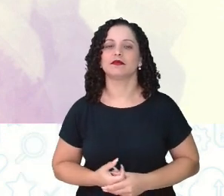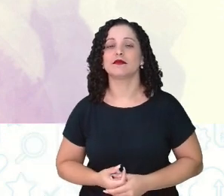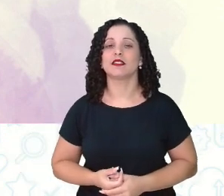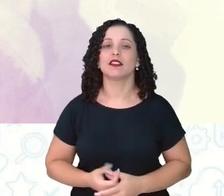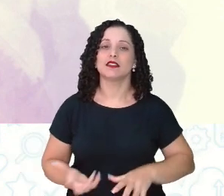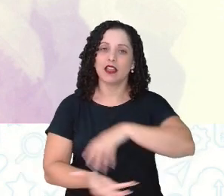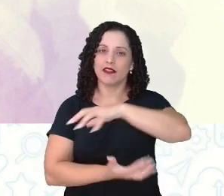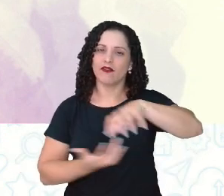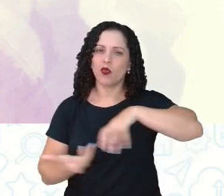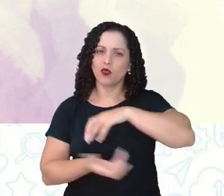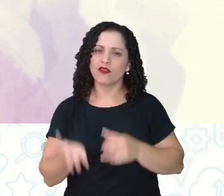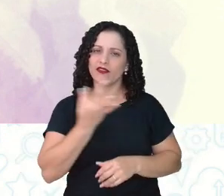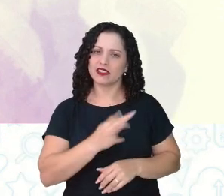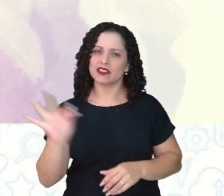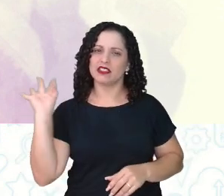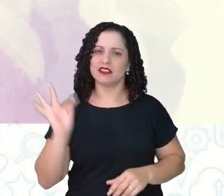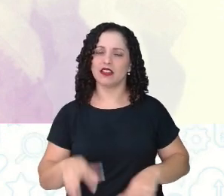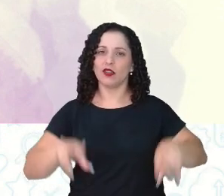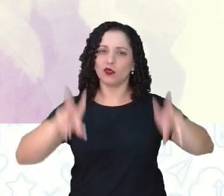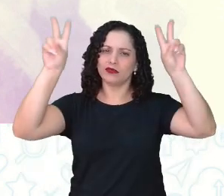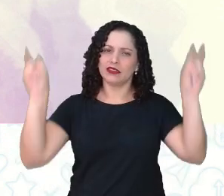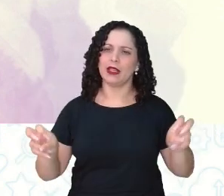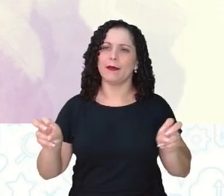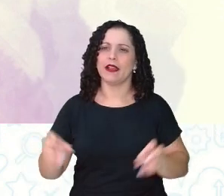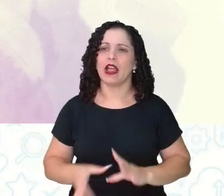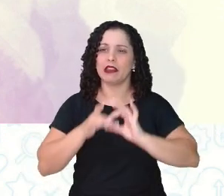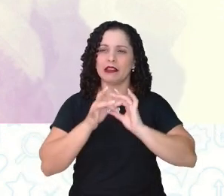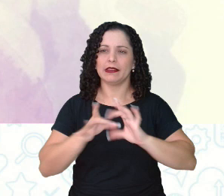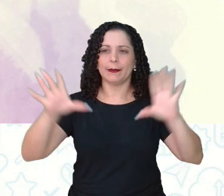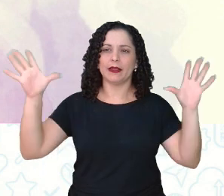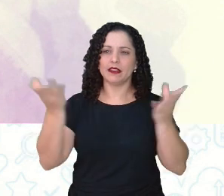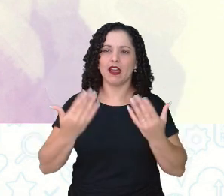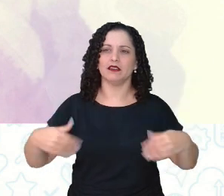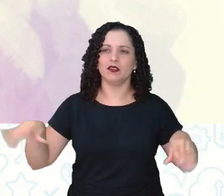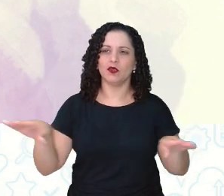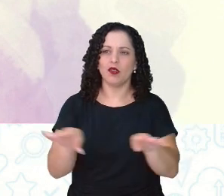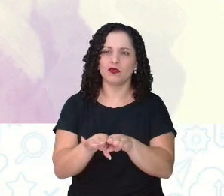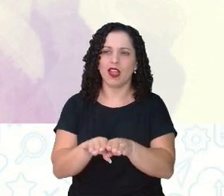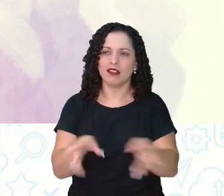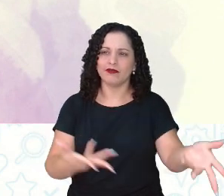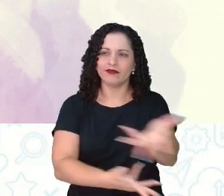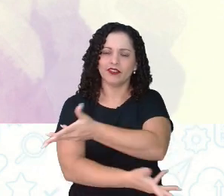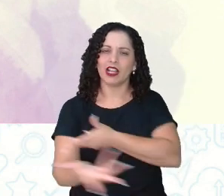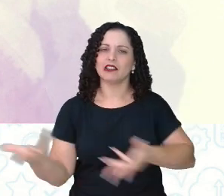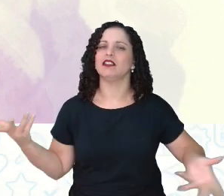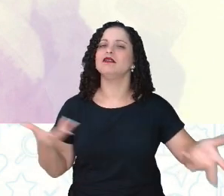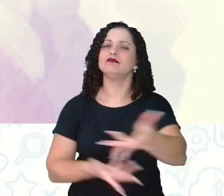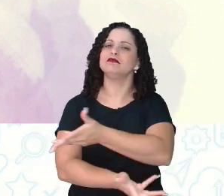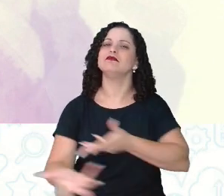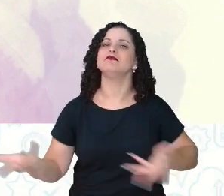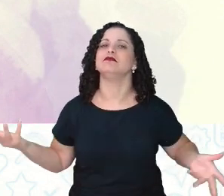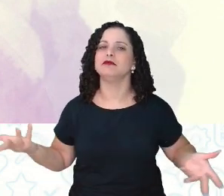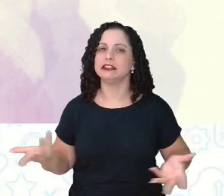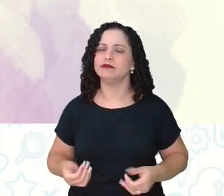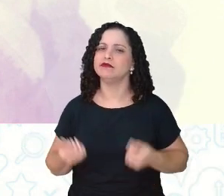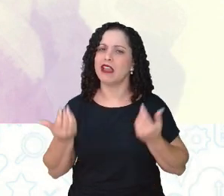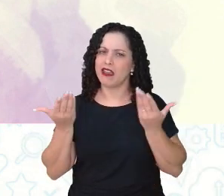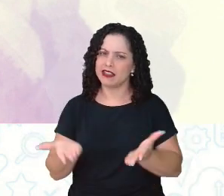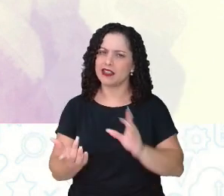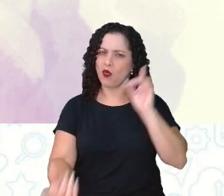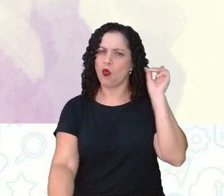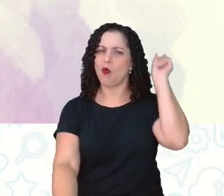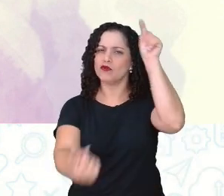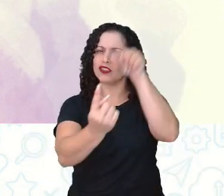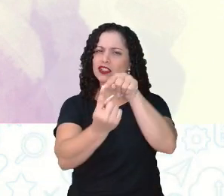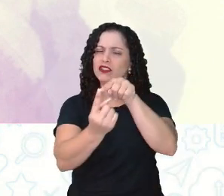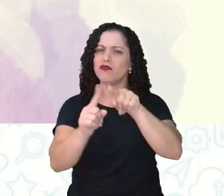era liberdade, igualdade e fraternidade, a gente questiona se esse era o lema, mas para quem, né? Se a